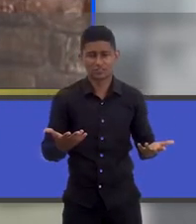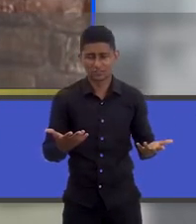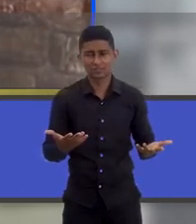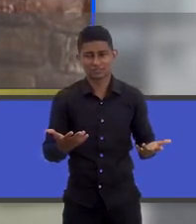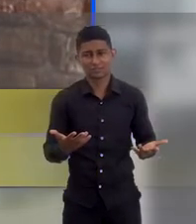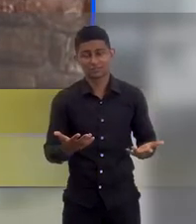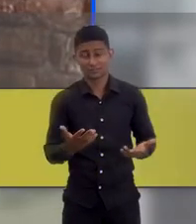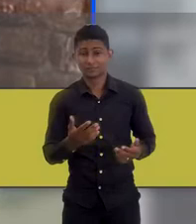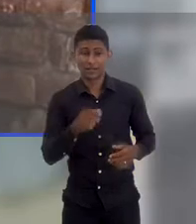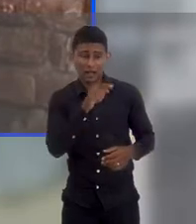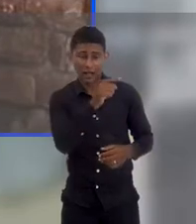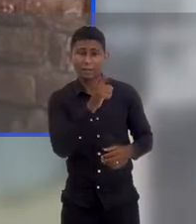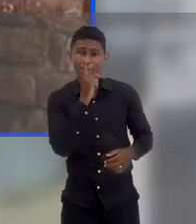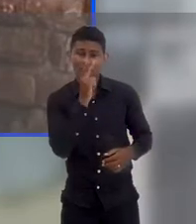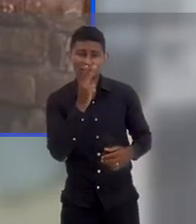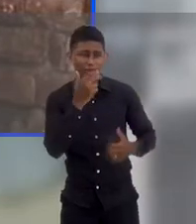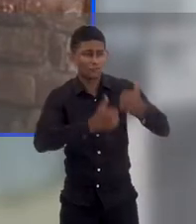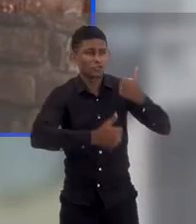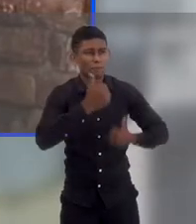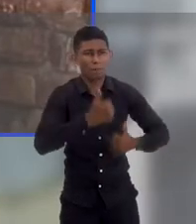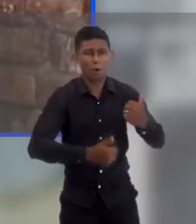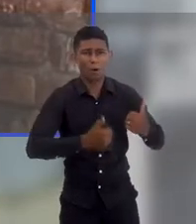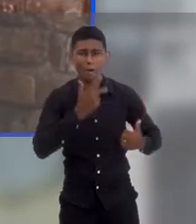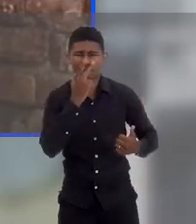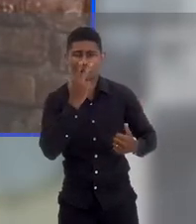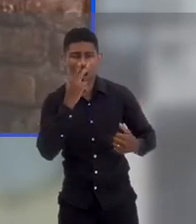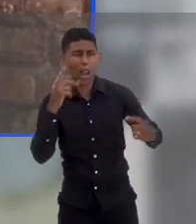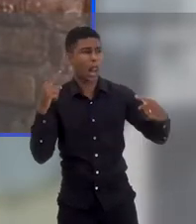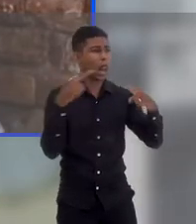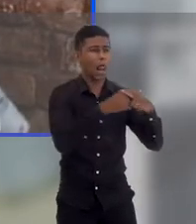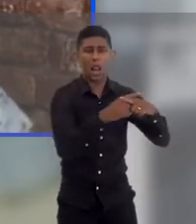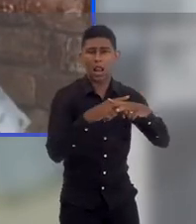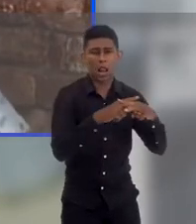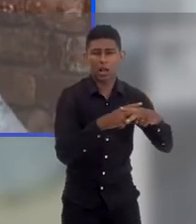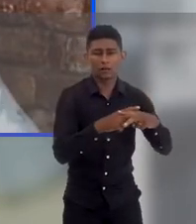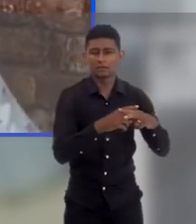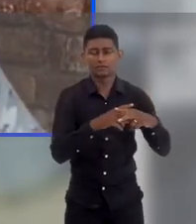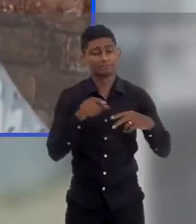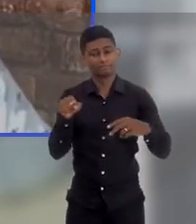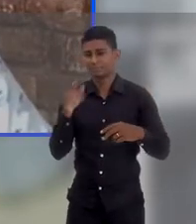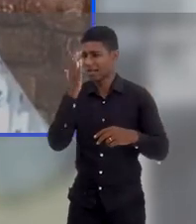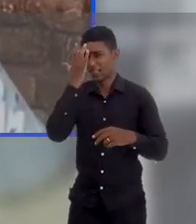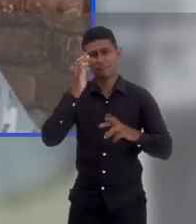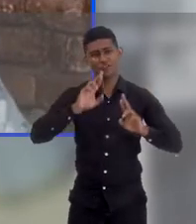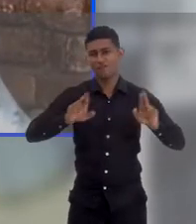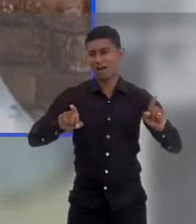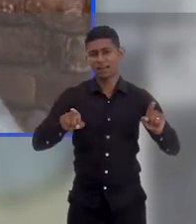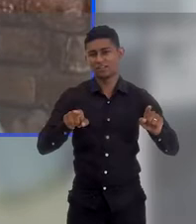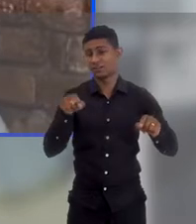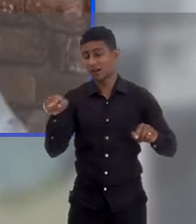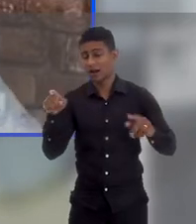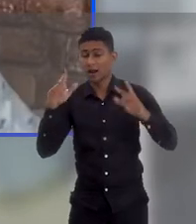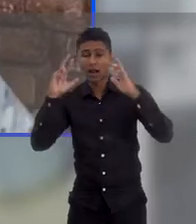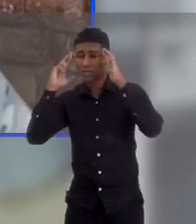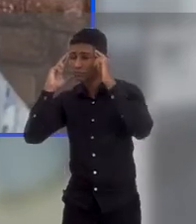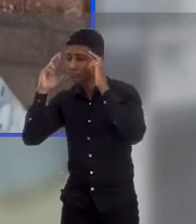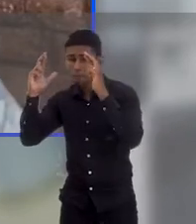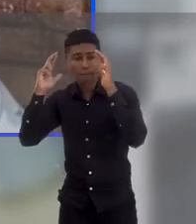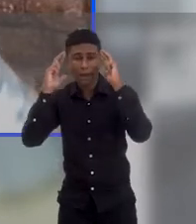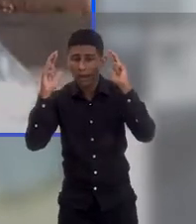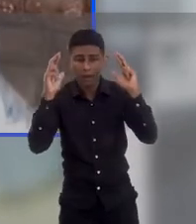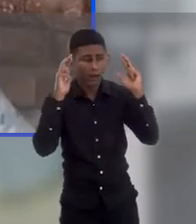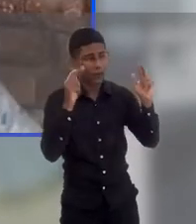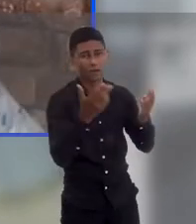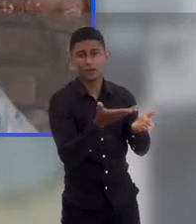vezes, né, para algumas pessoas. Mas no carnaval, não, a gente tem todo o respeito, toda a admiração